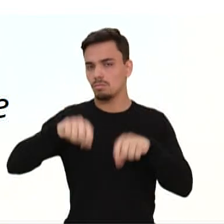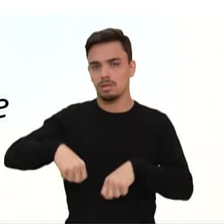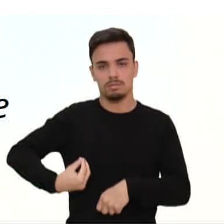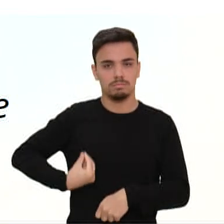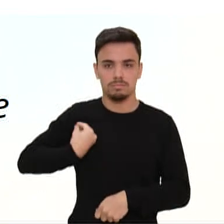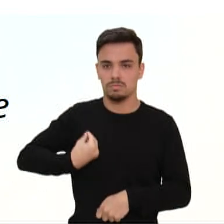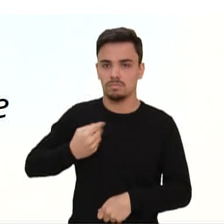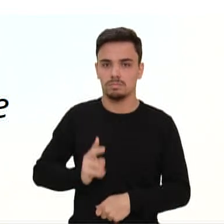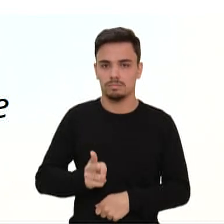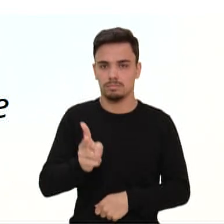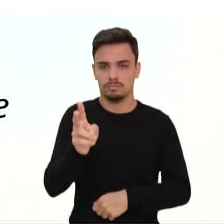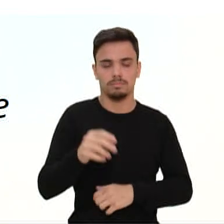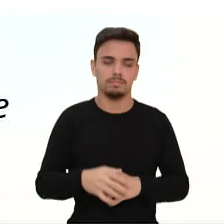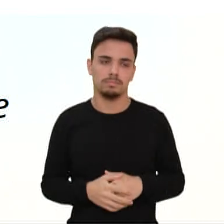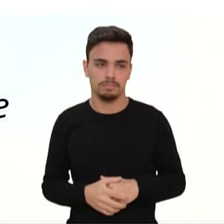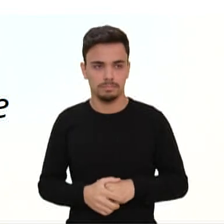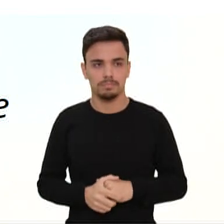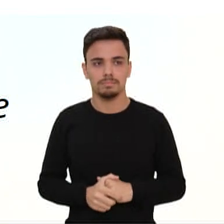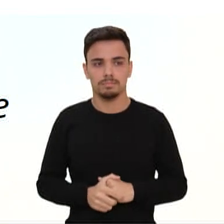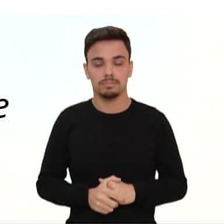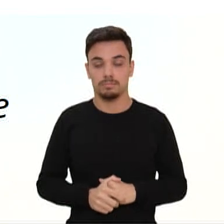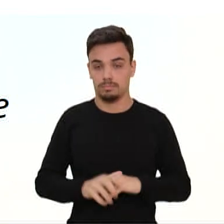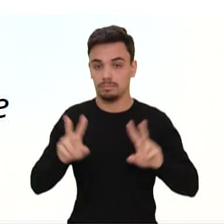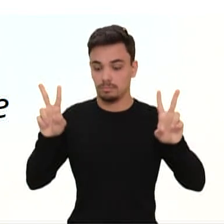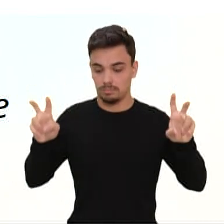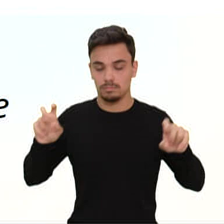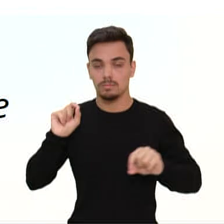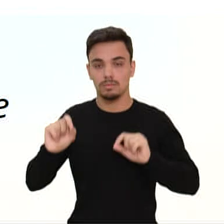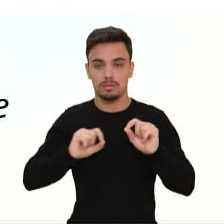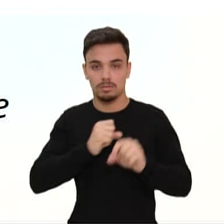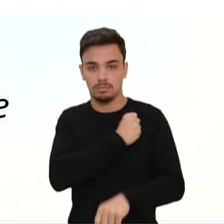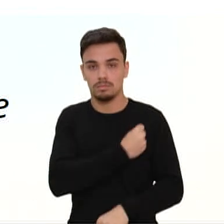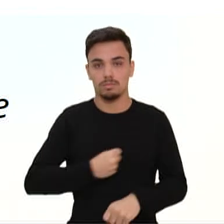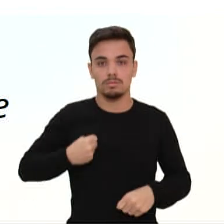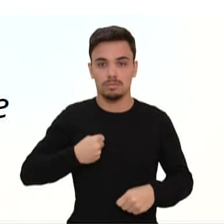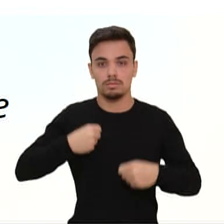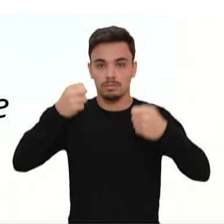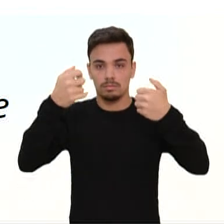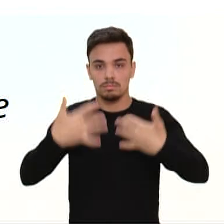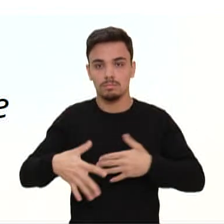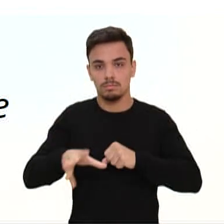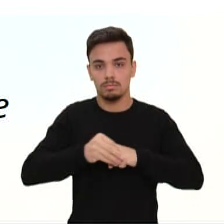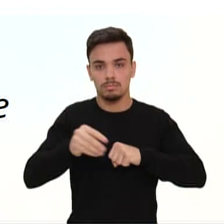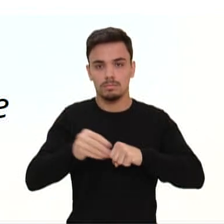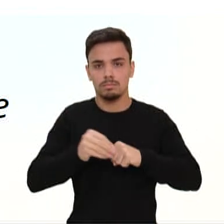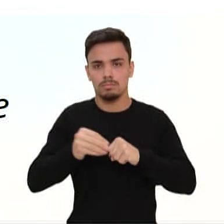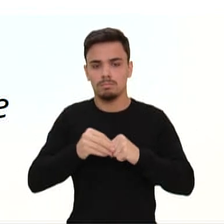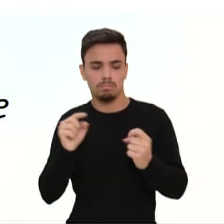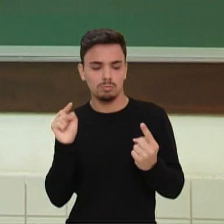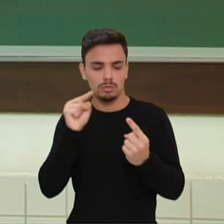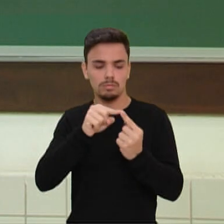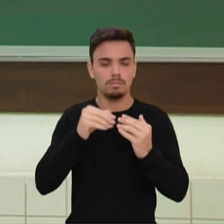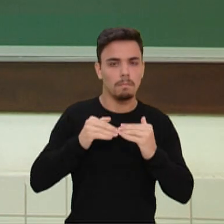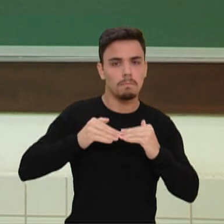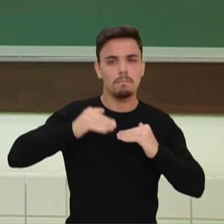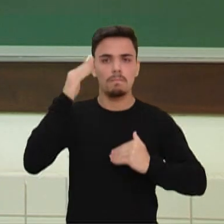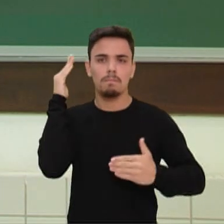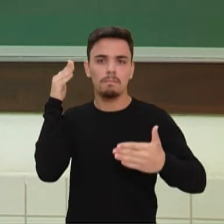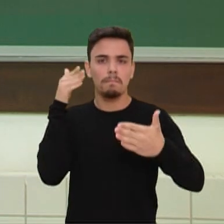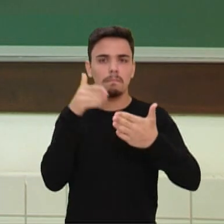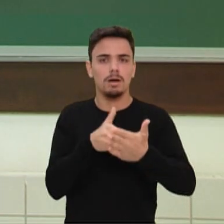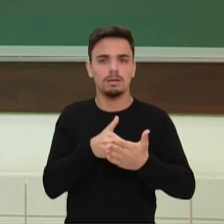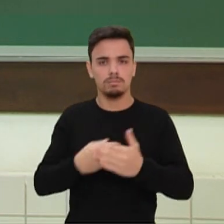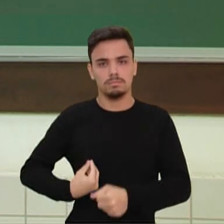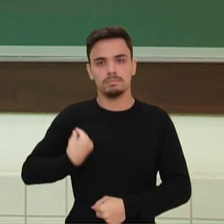vivida. Então, o Sócrates coloca o conhecimento como objetivo máximo da vida. Aí estaria o erro